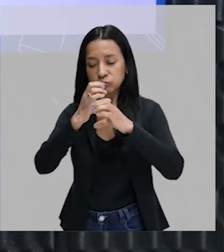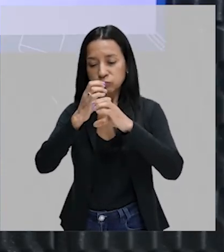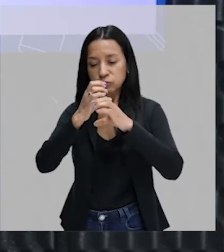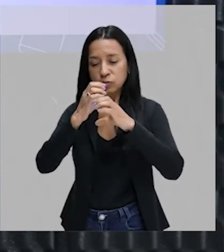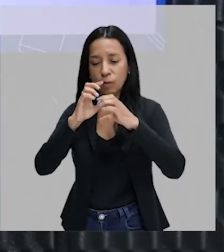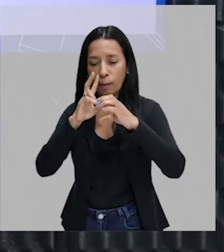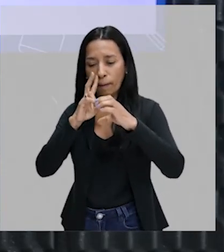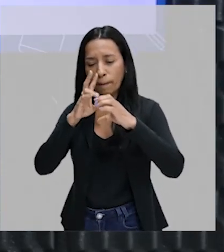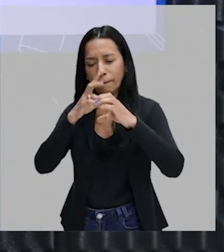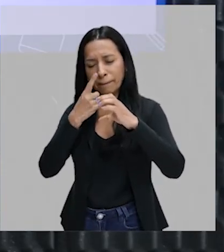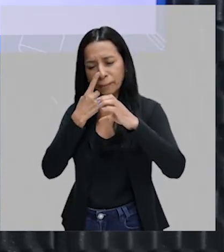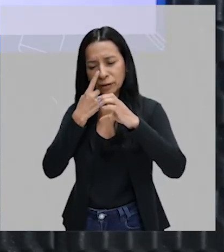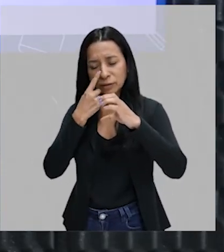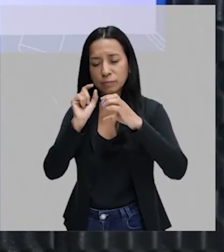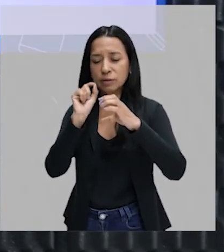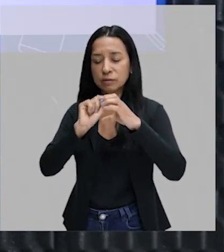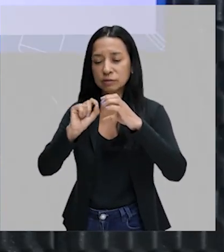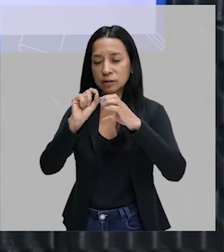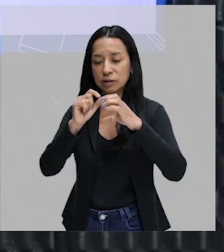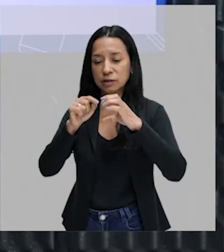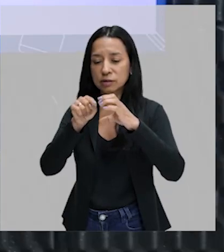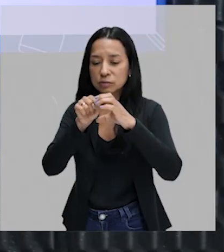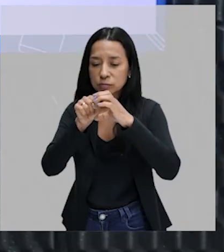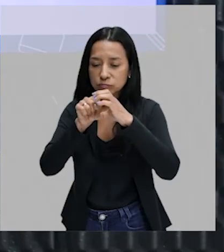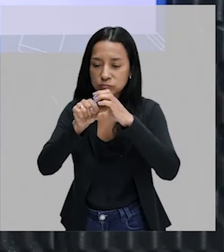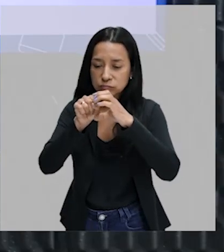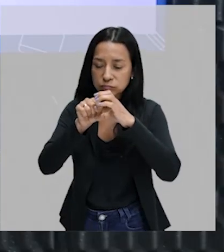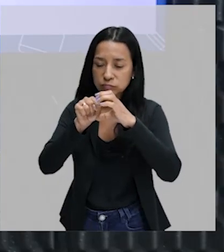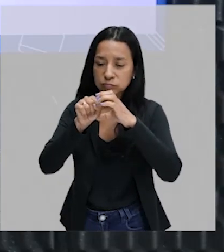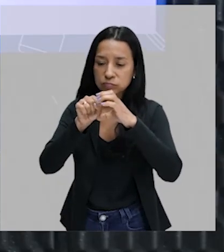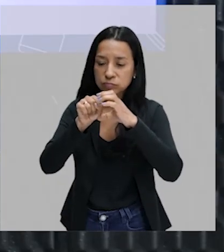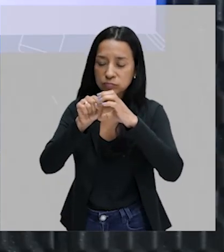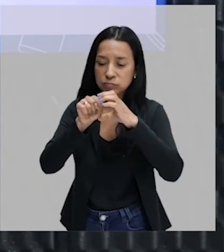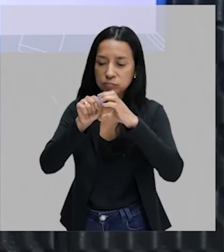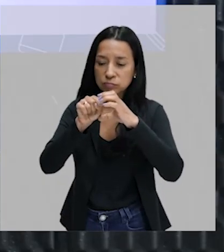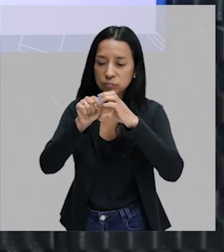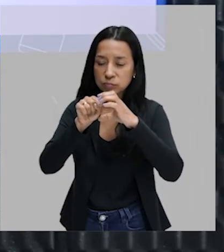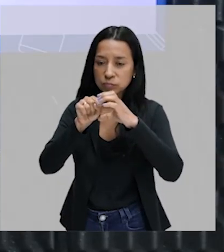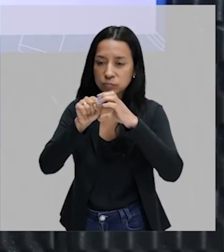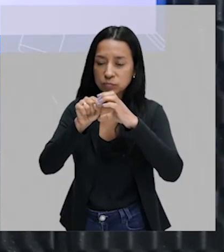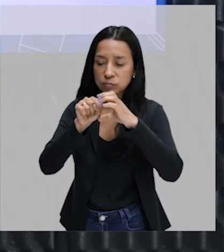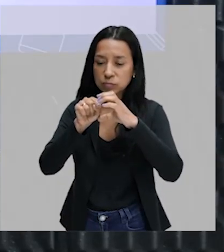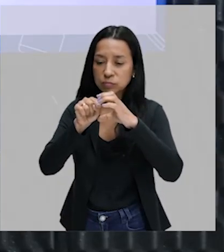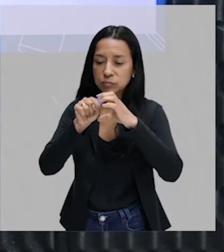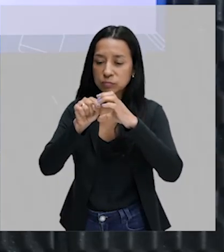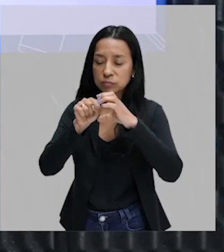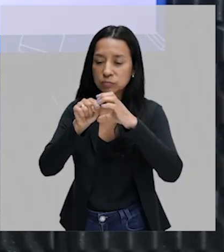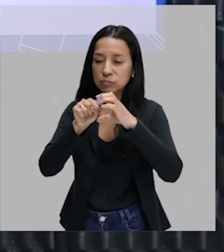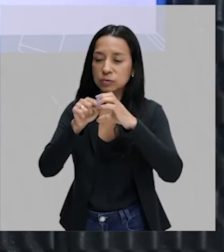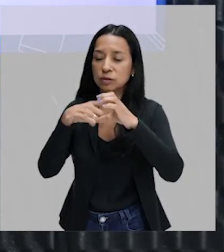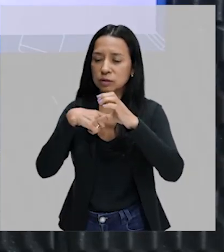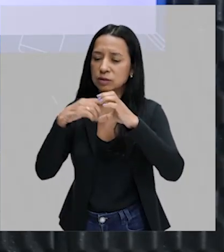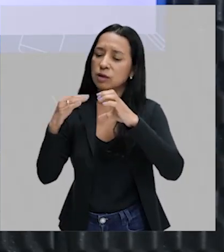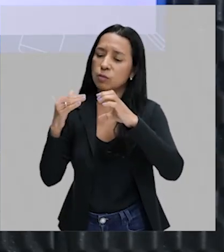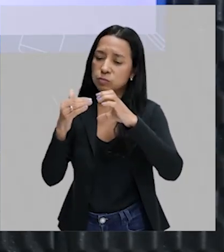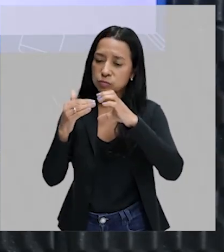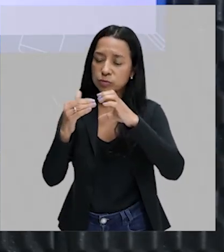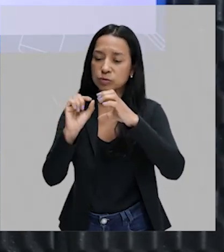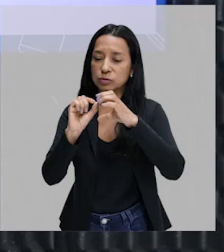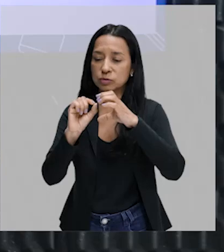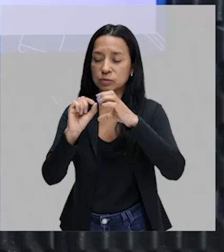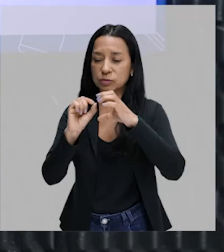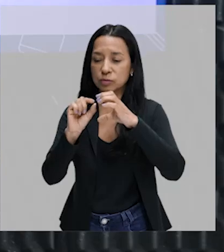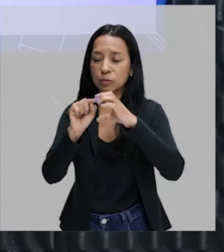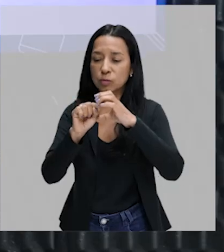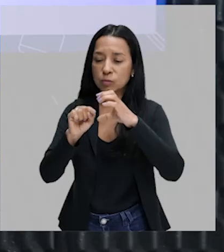você vai perceber que tem um compartimento lá dentro dessa célula que está definido por limites, tá?